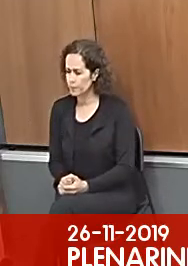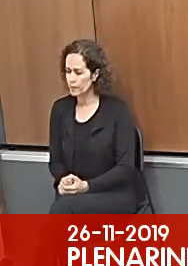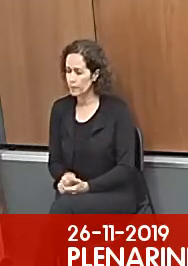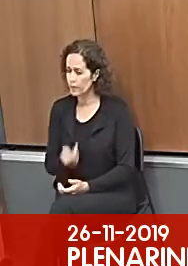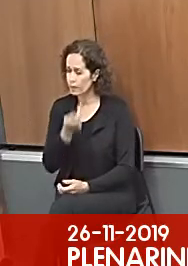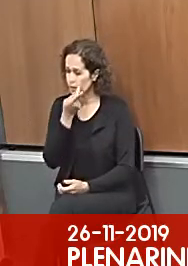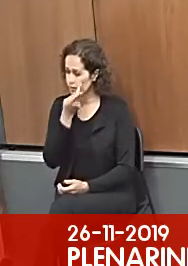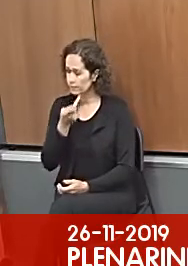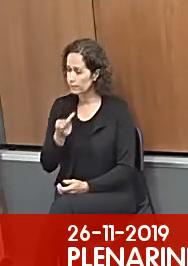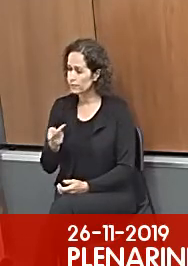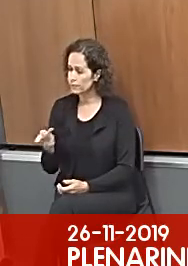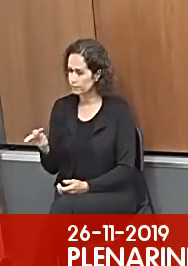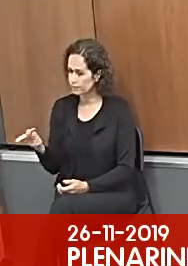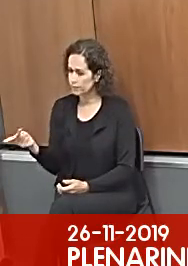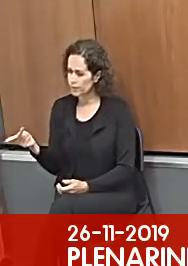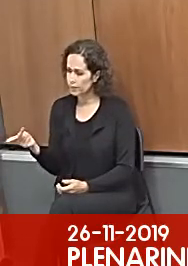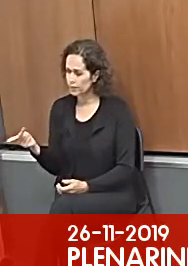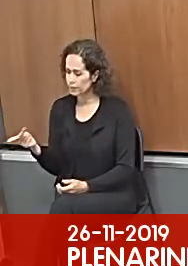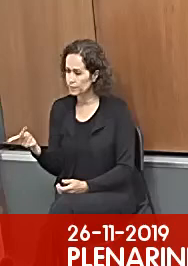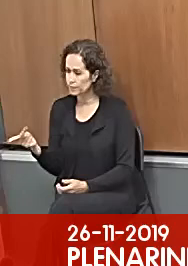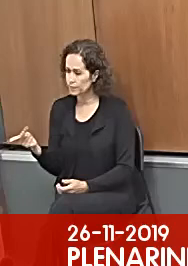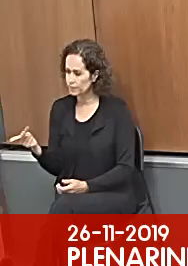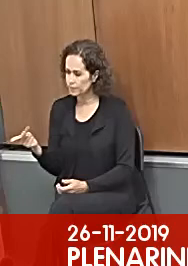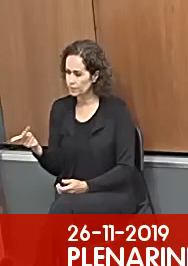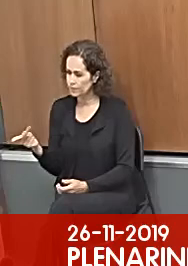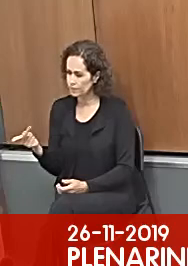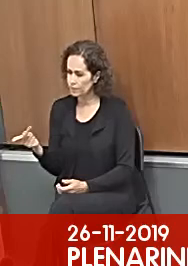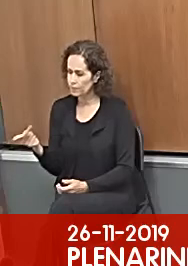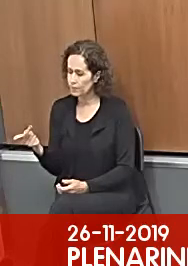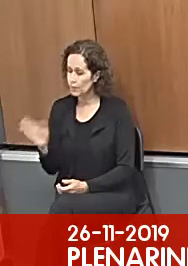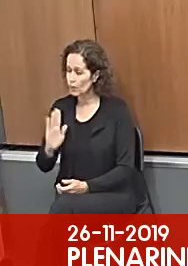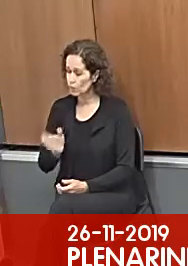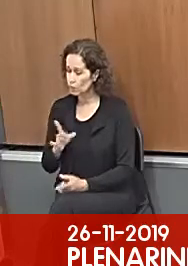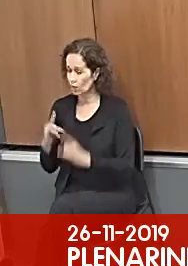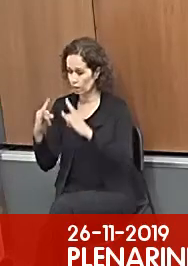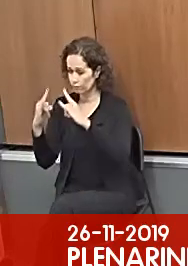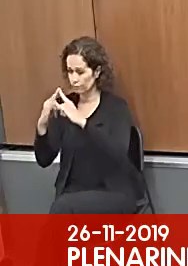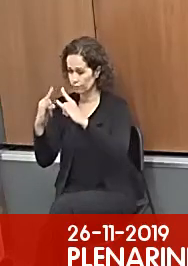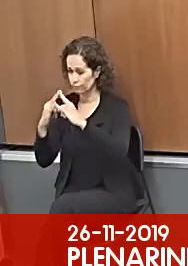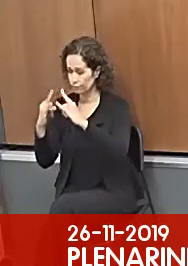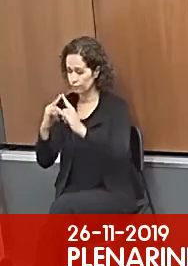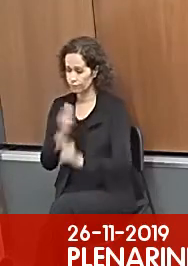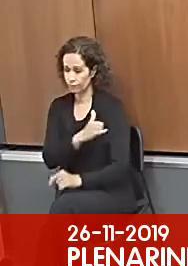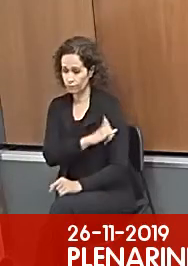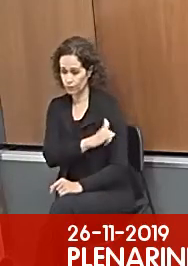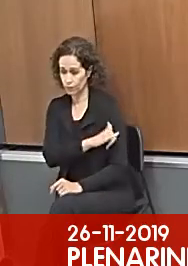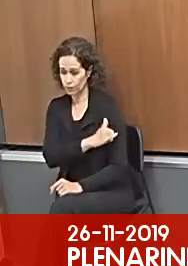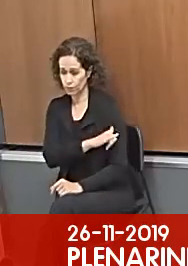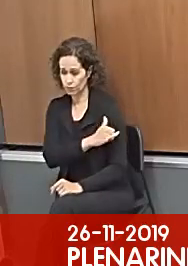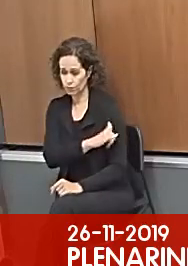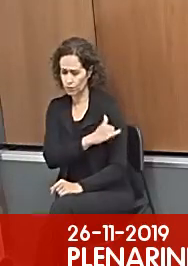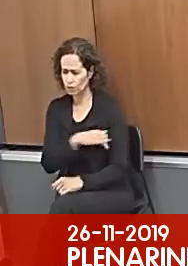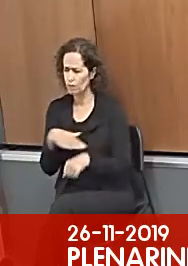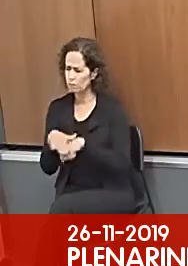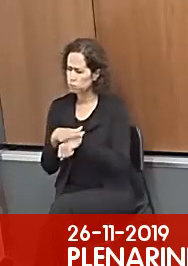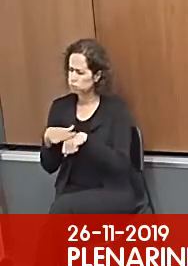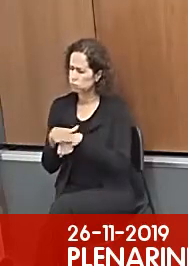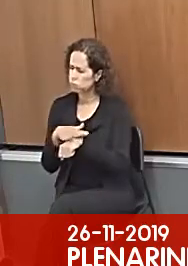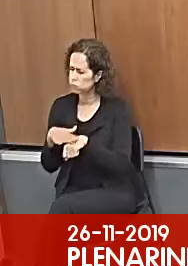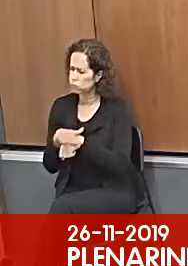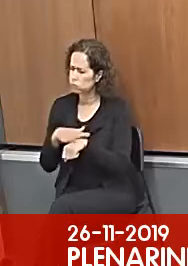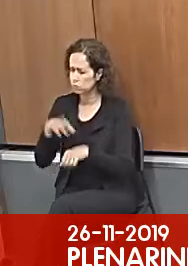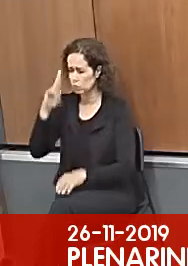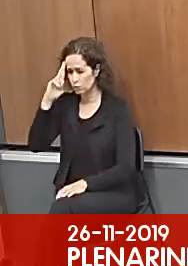uma visita ao Instituto Nacional de Educação dos Surdos, no Rio de Janeiro. E, numa conversa com o